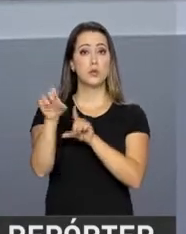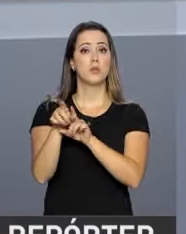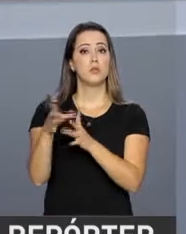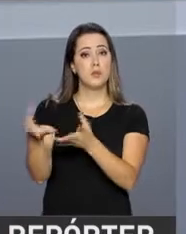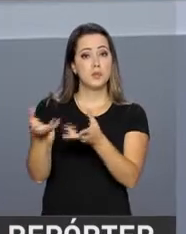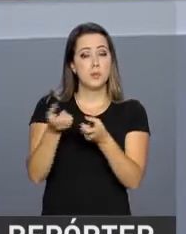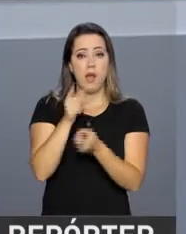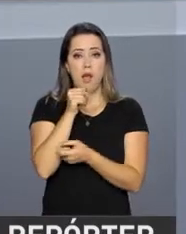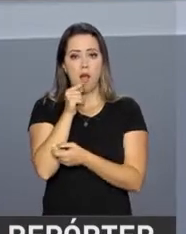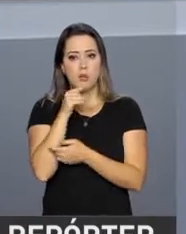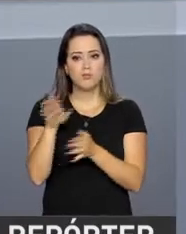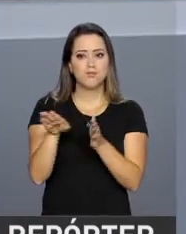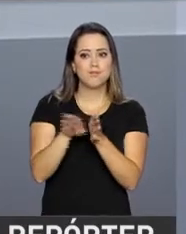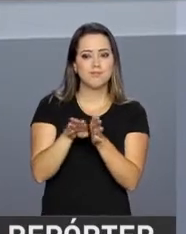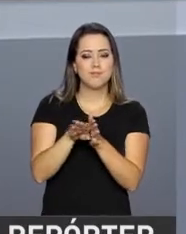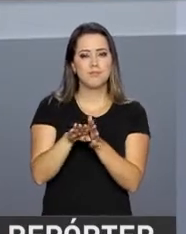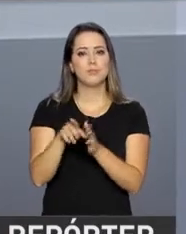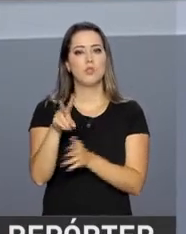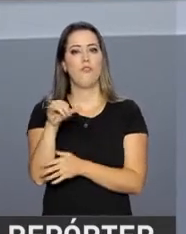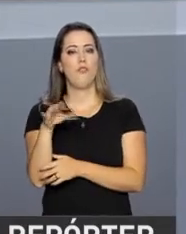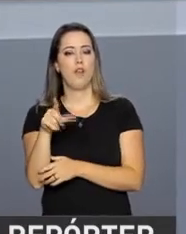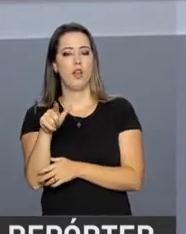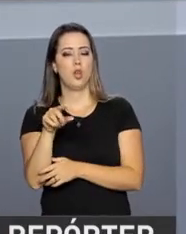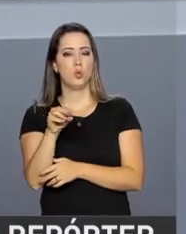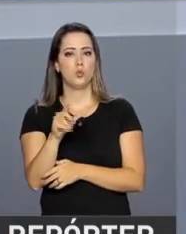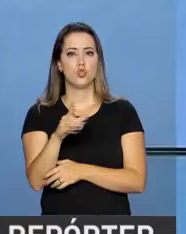Norte vão receber as águas do Velho Chico.